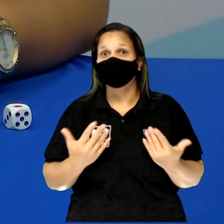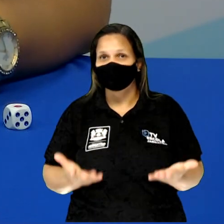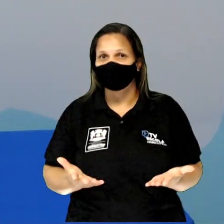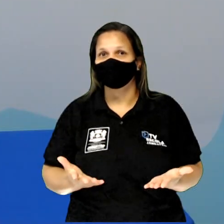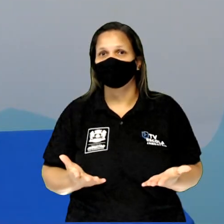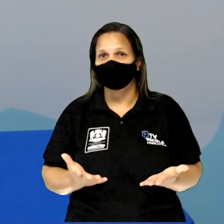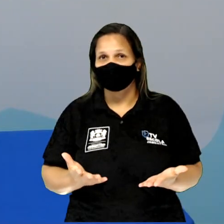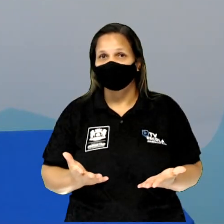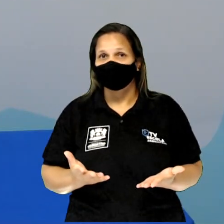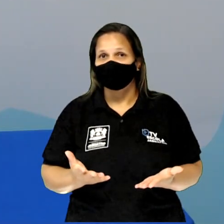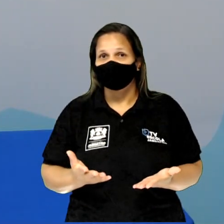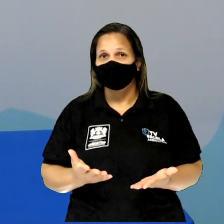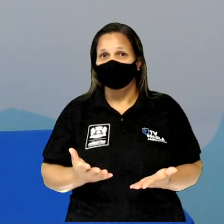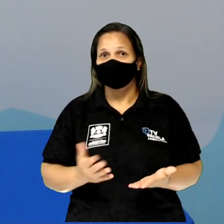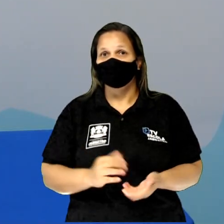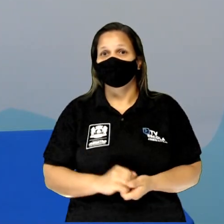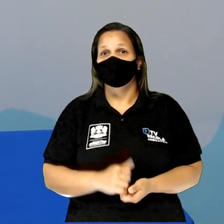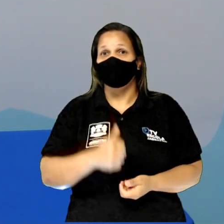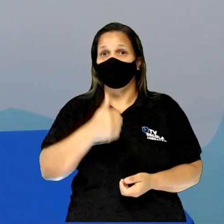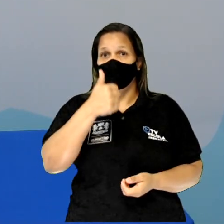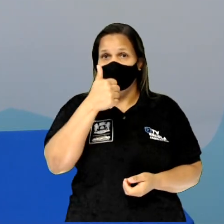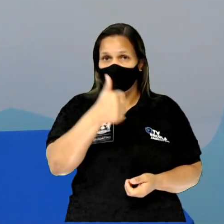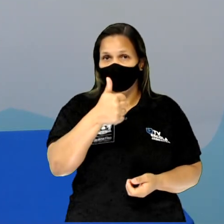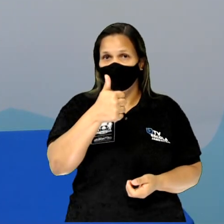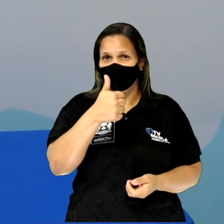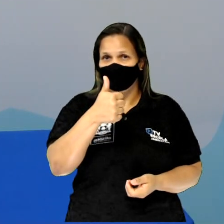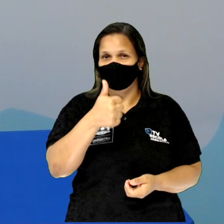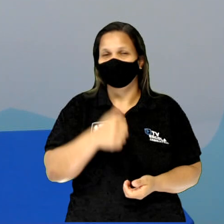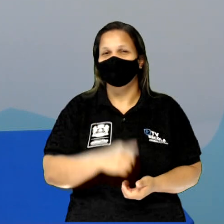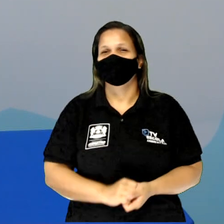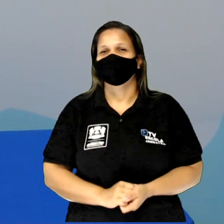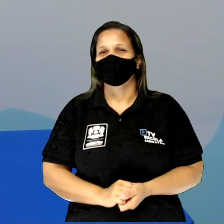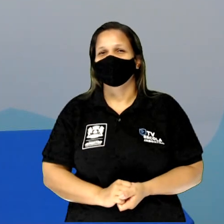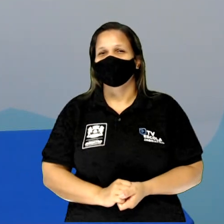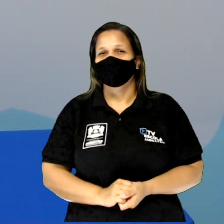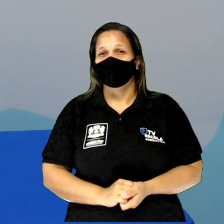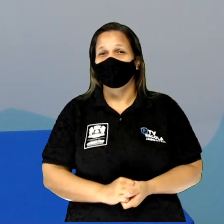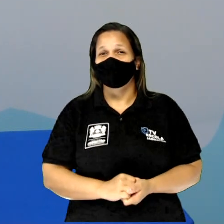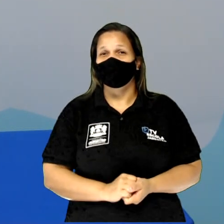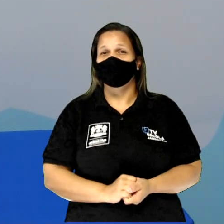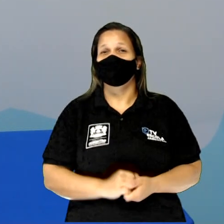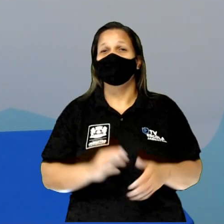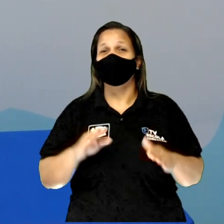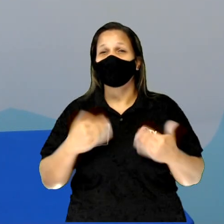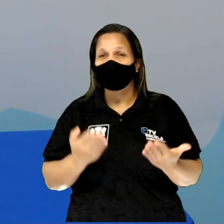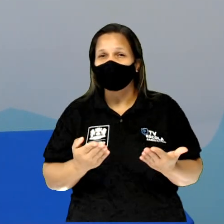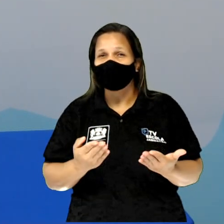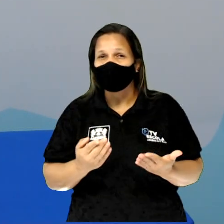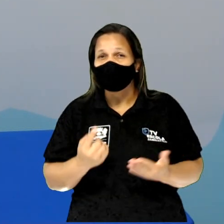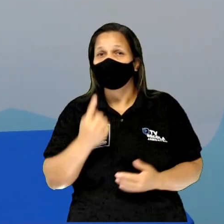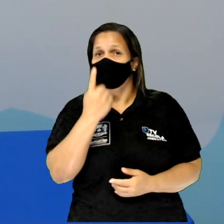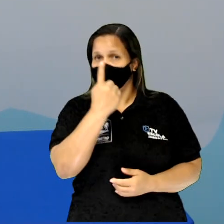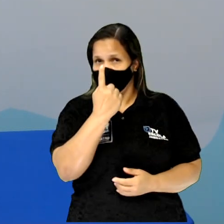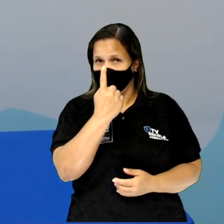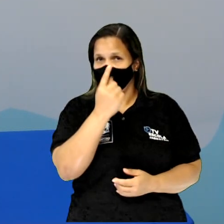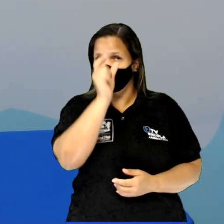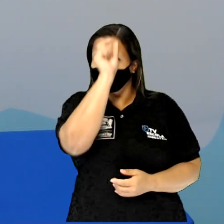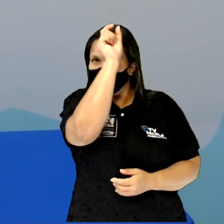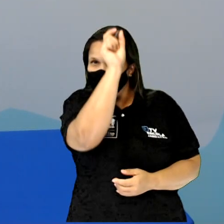saiu o número 1 Então significa que eu só vou utilizar aqui uma fileira